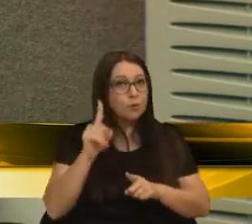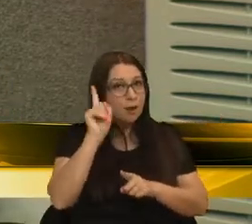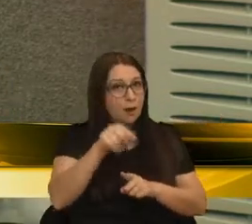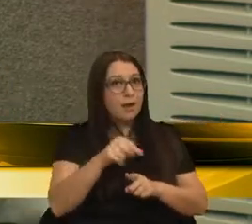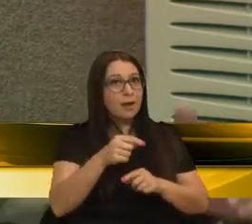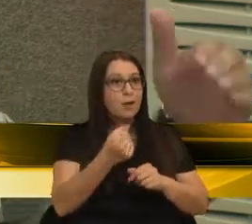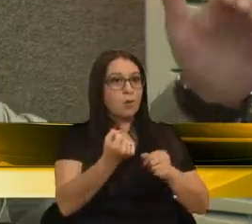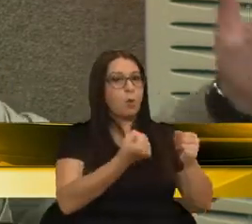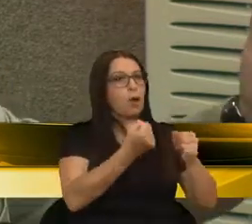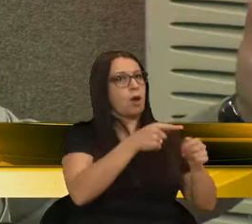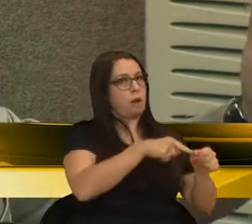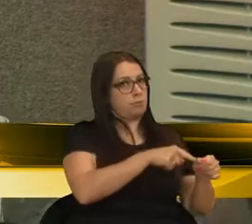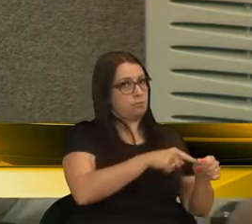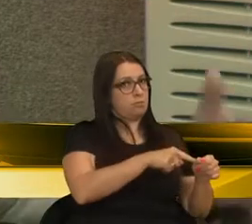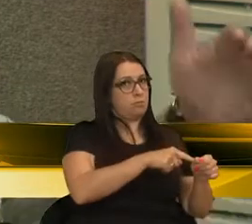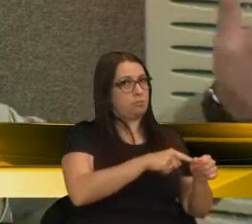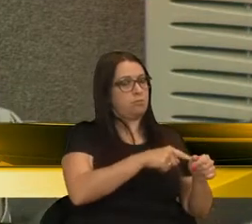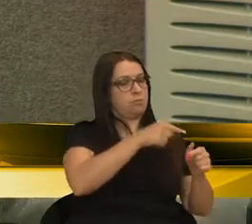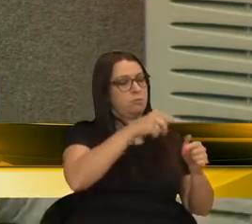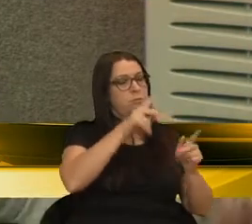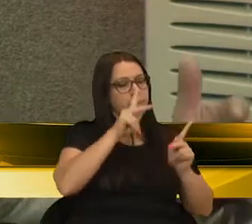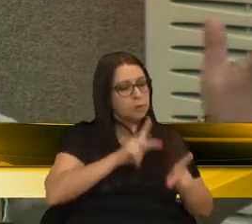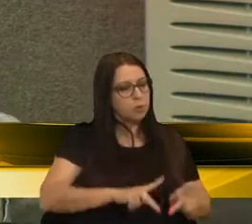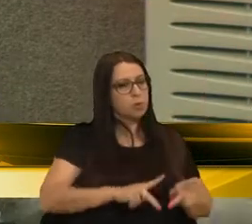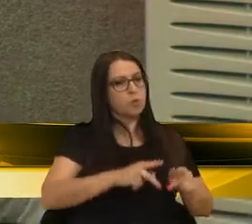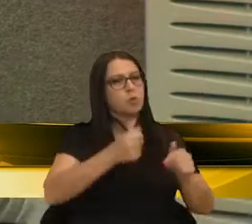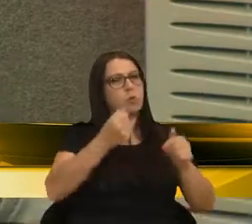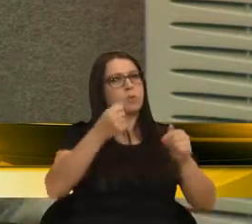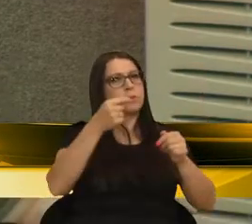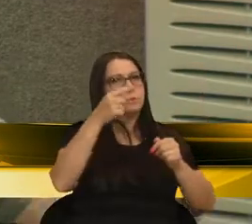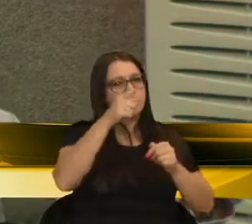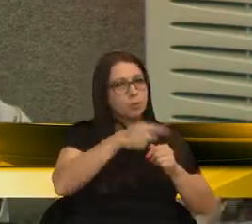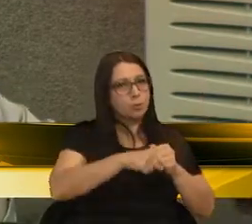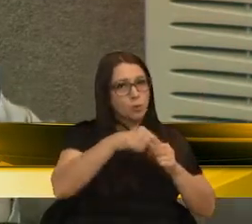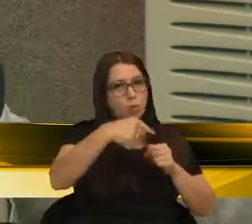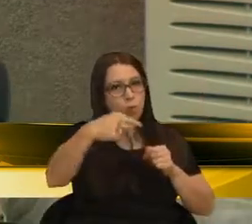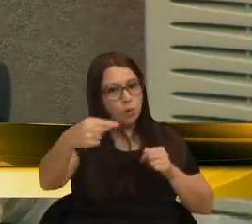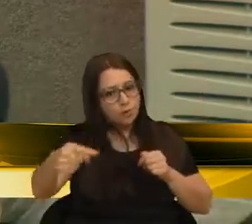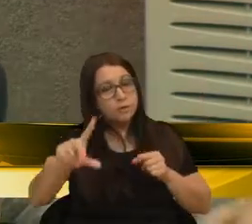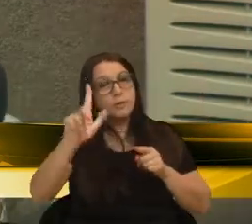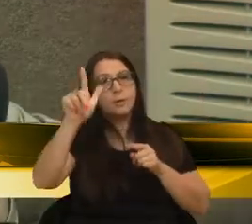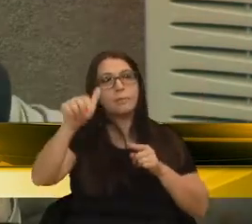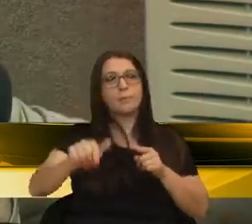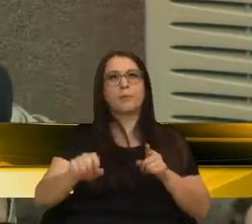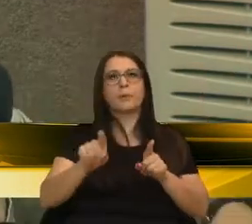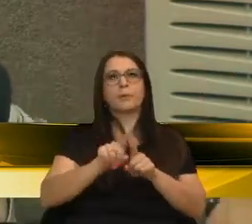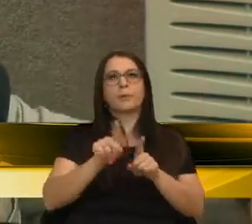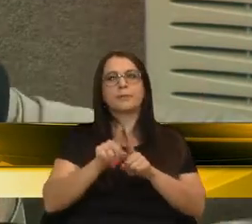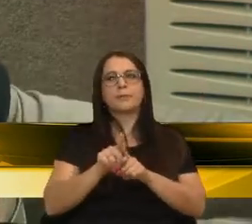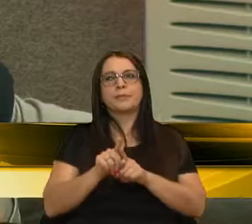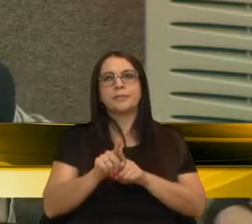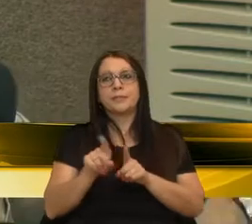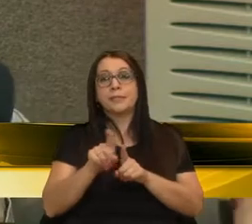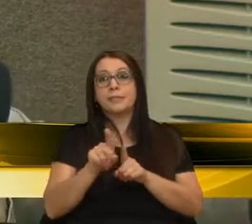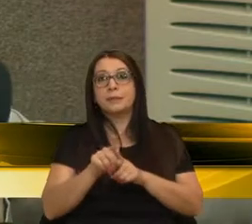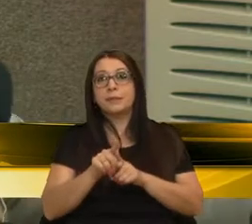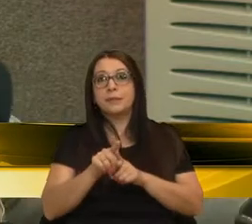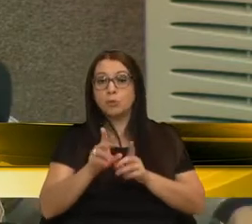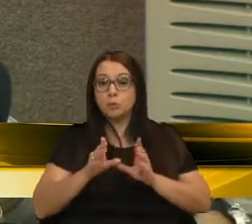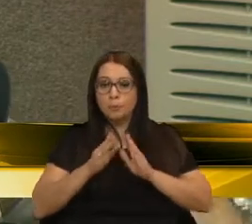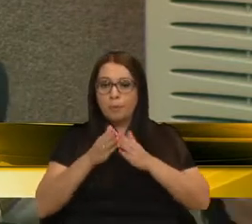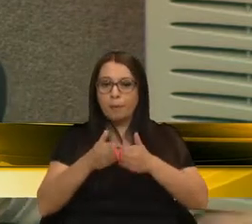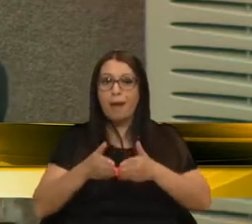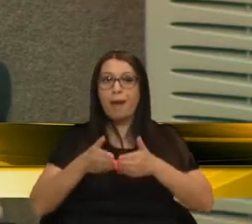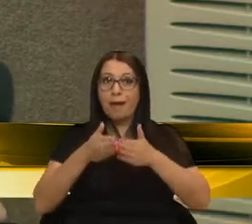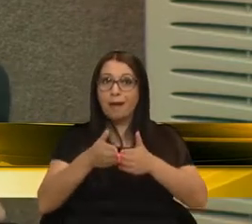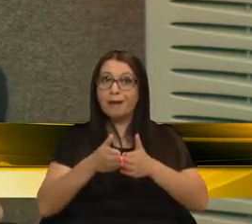veículo. Passa pelo pedestre, pela bicicleta, pelo VLT, por todas as outras alternativas, inclusive os barcos, né, nos